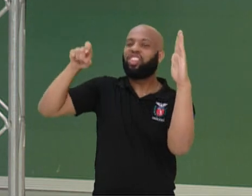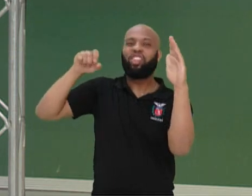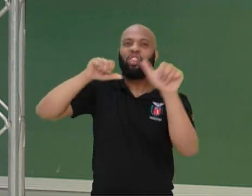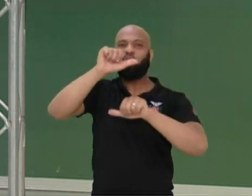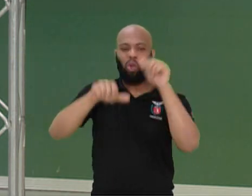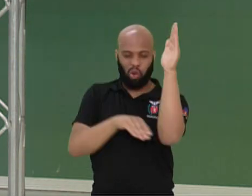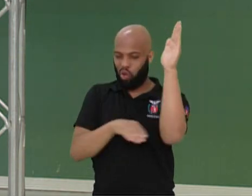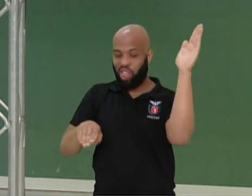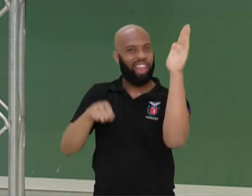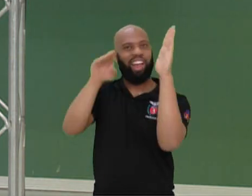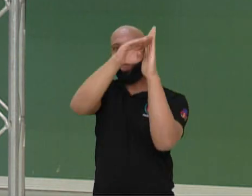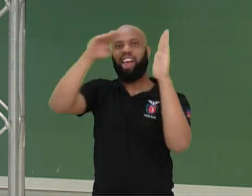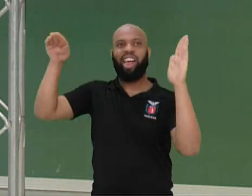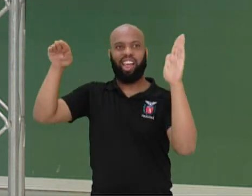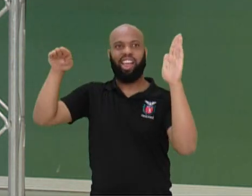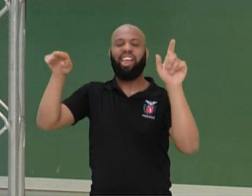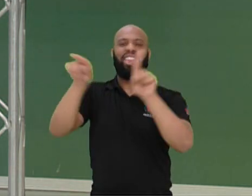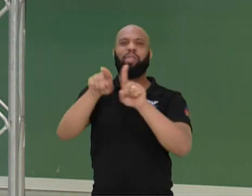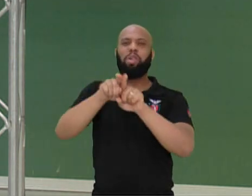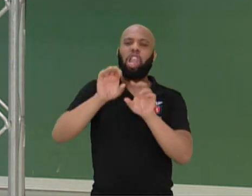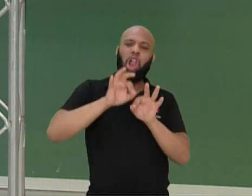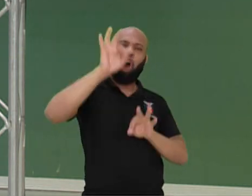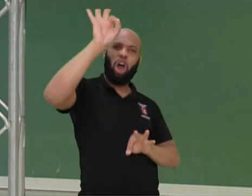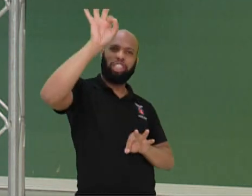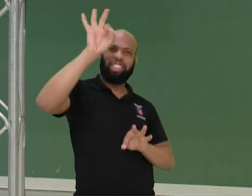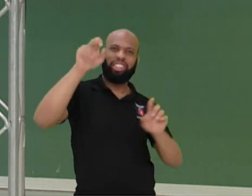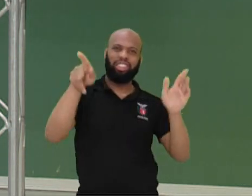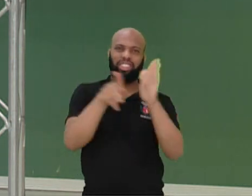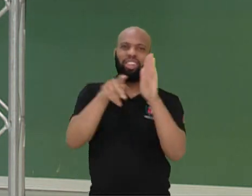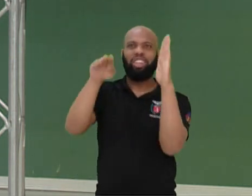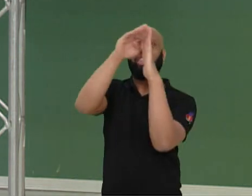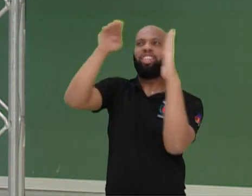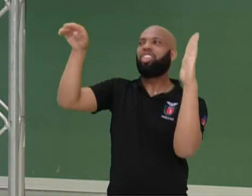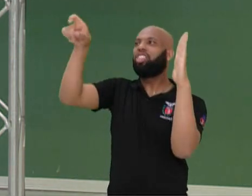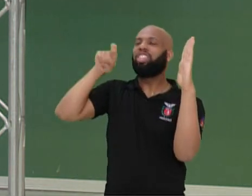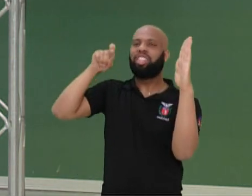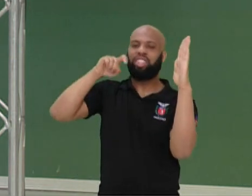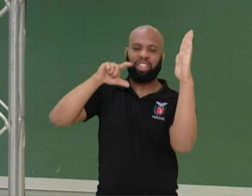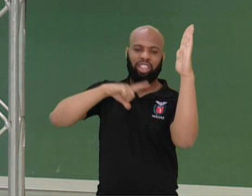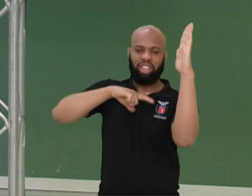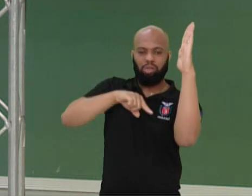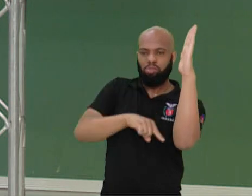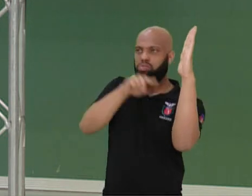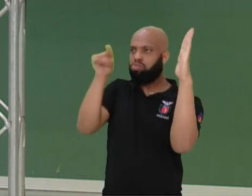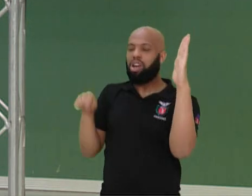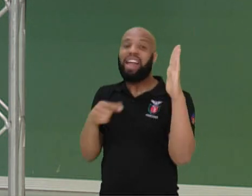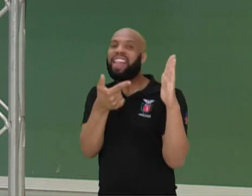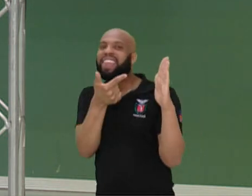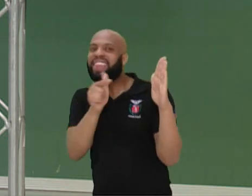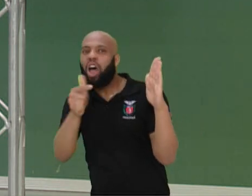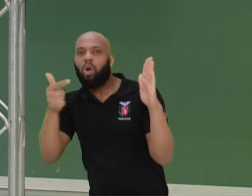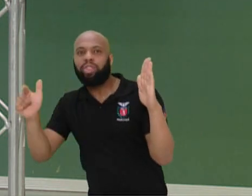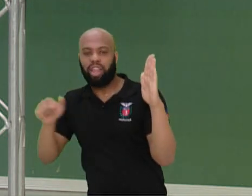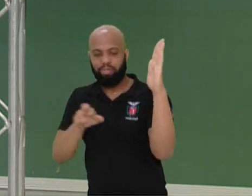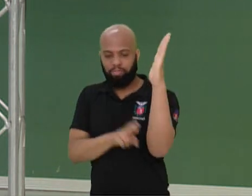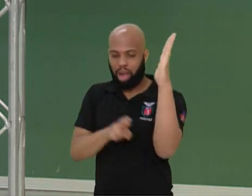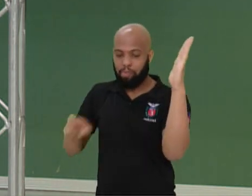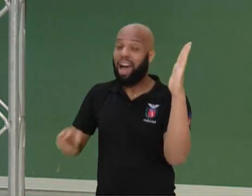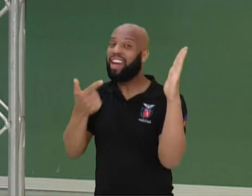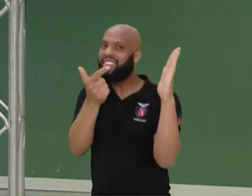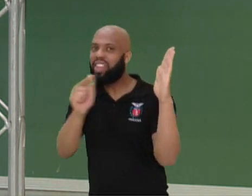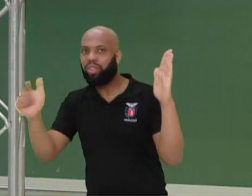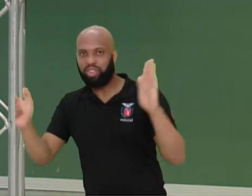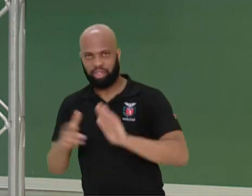o gráfico nem chega perto do eixo x, né? Nesse caso, a gente diz que a nossa função não tem raiz, não tem zeros reais,